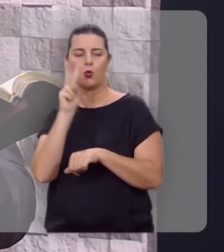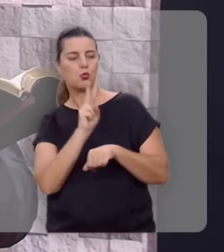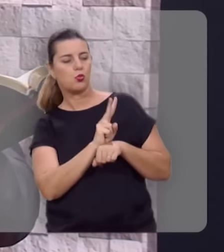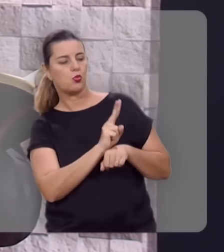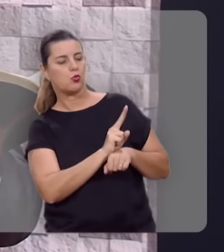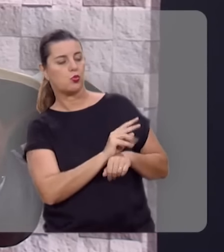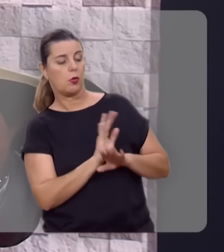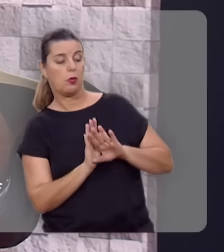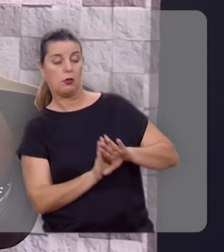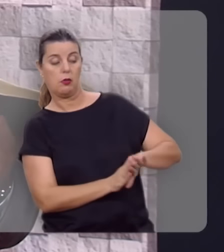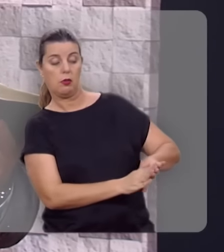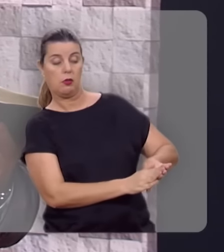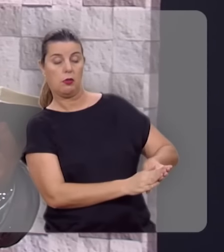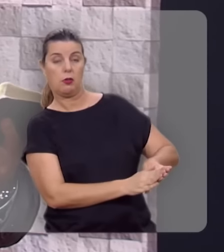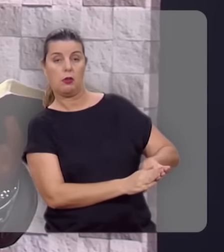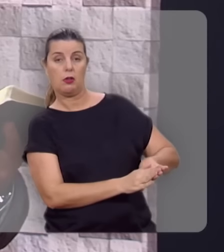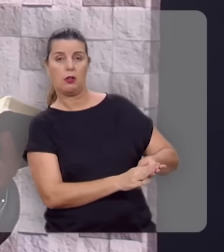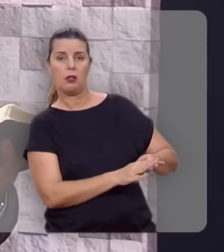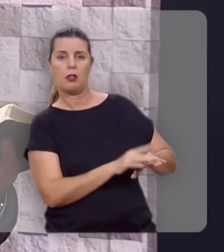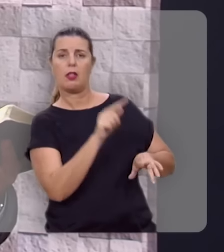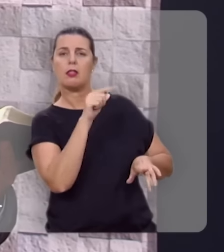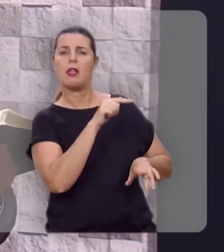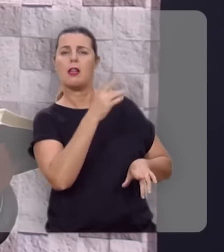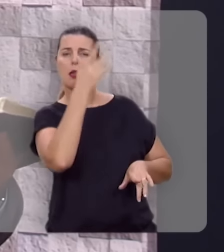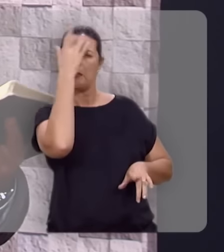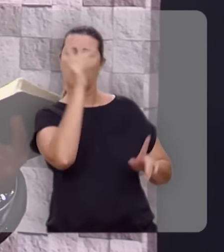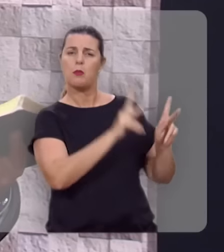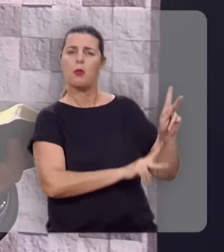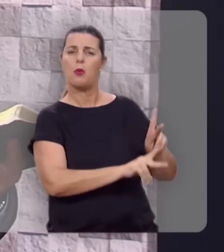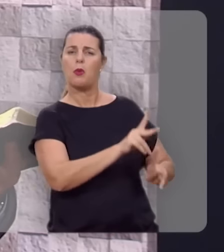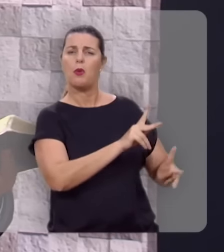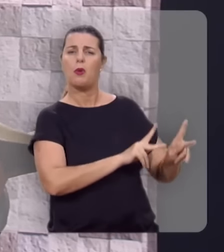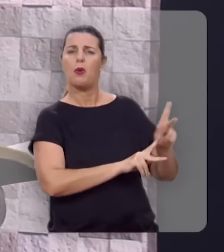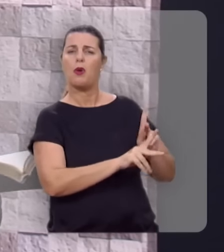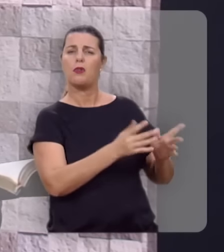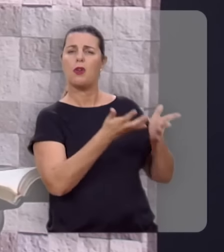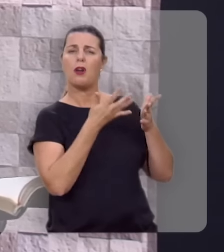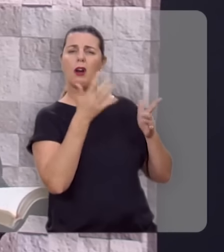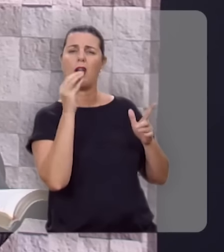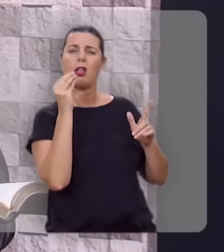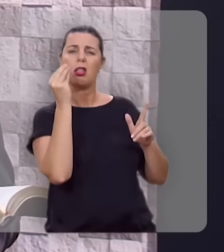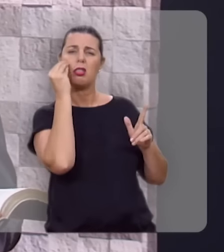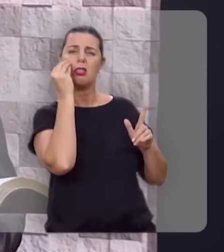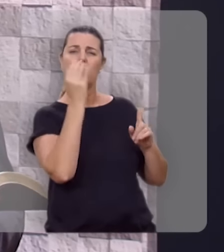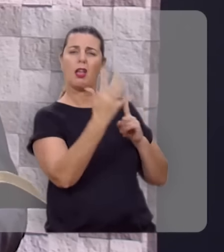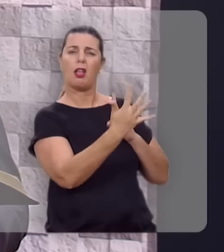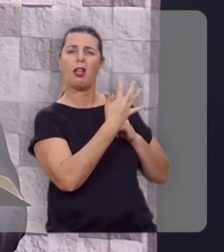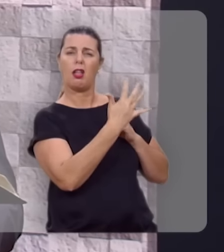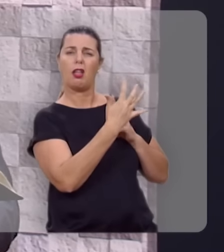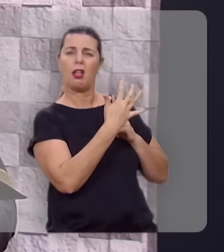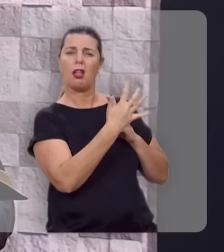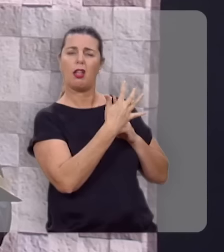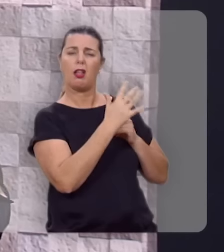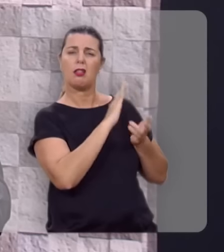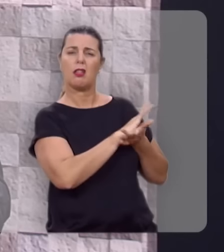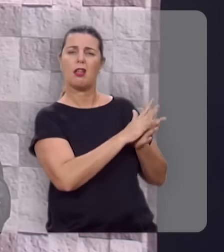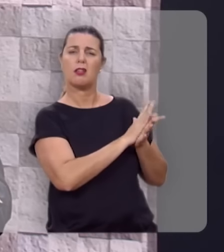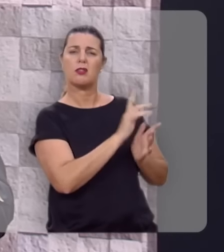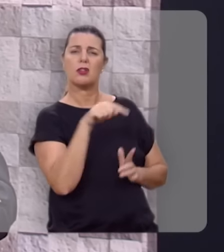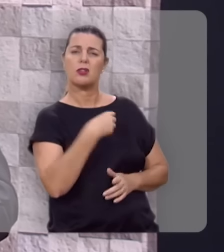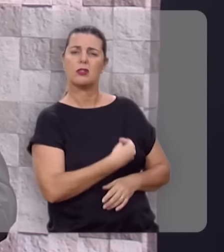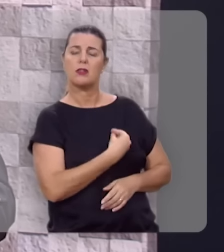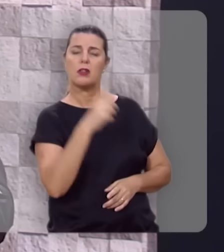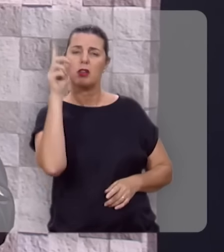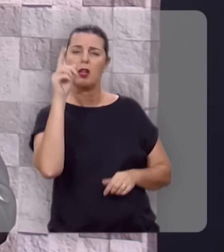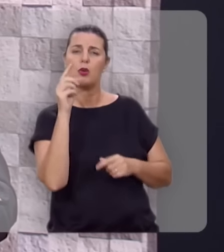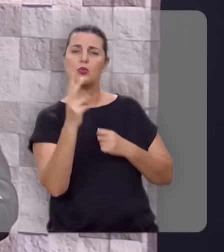Deus protege você das línguas levianas, daqueles que tentam atacar você e destruir a sua